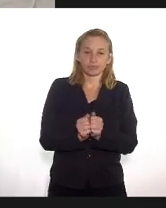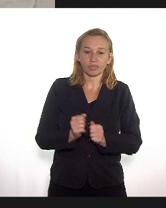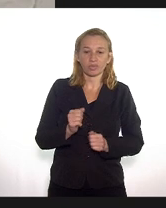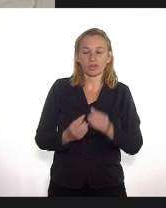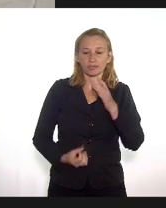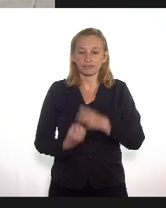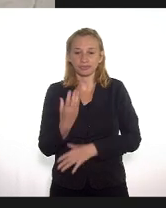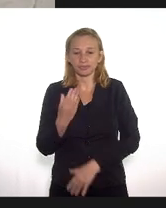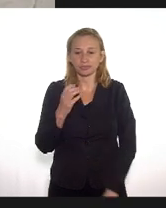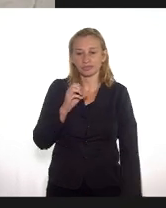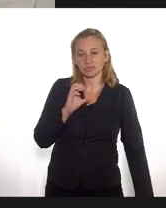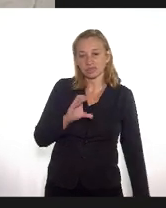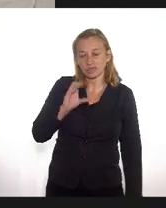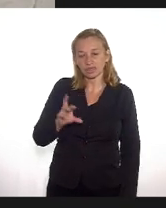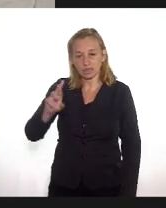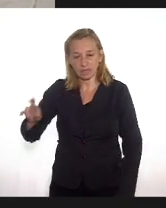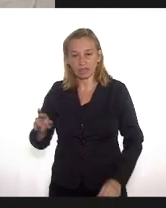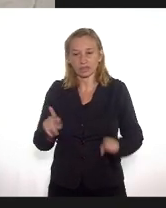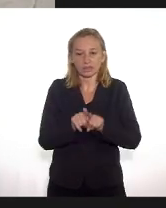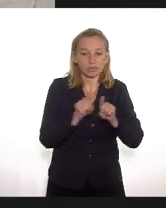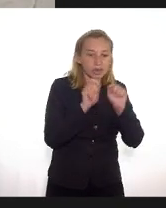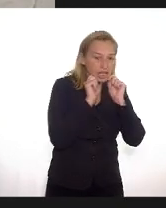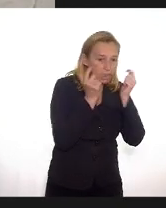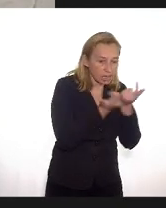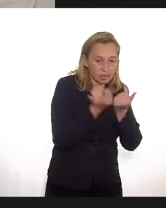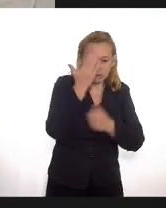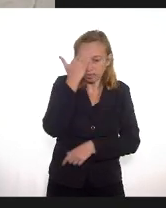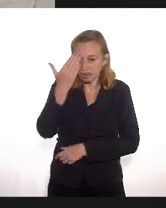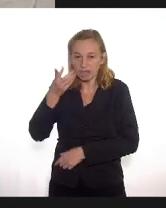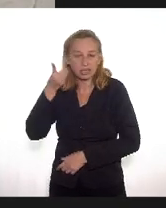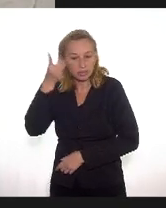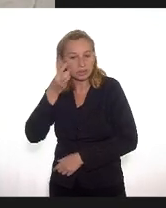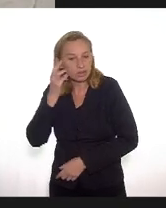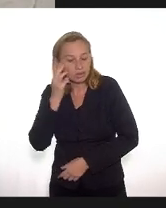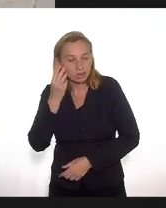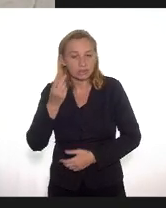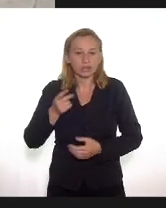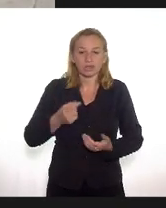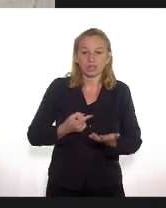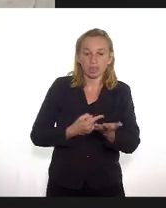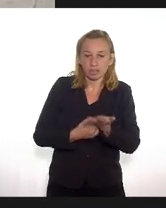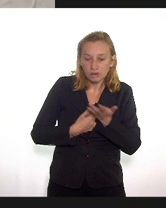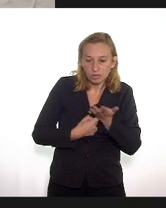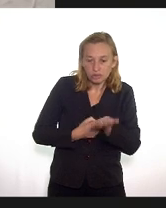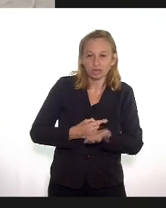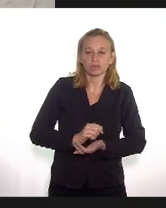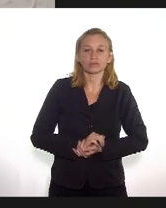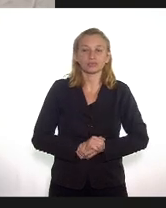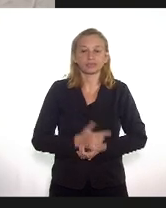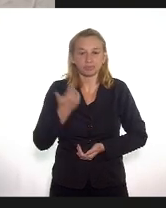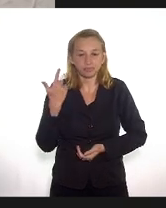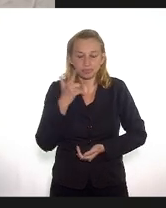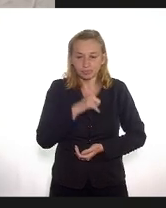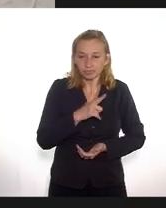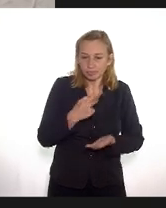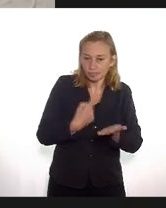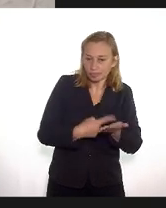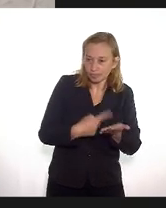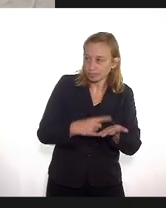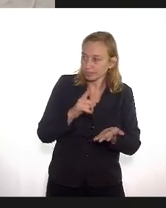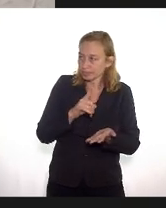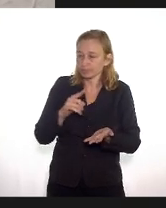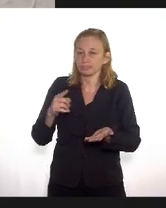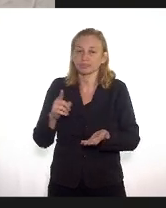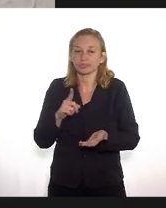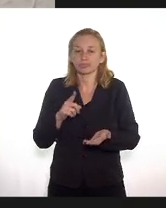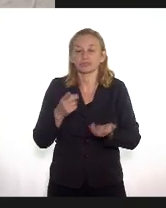CCR, junto à LERJ, né? Agradeço, como sempre, ao deputado Valdec Carneiro, que vem nos atendendo sempre que a gente consegue uma agenda para poder tocar